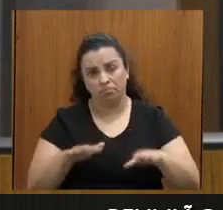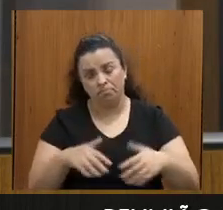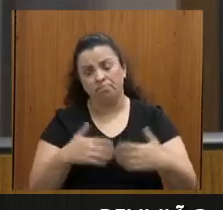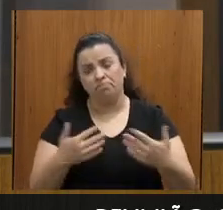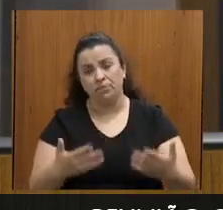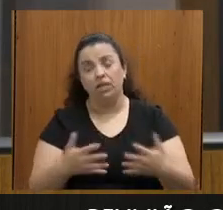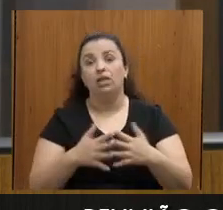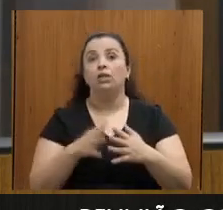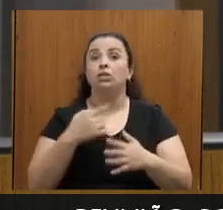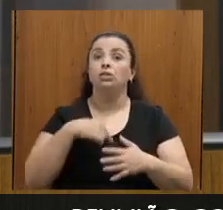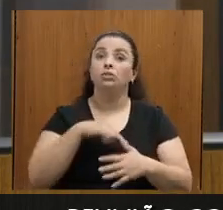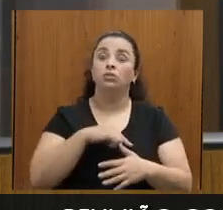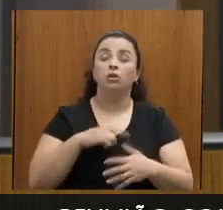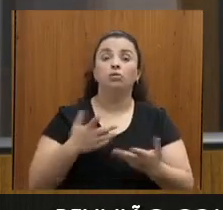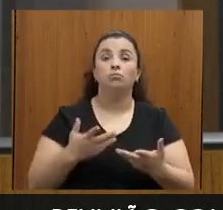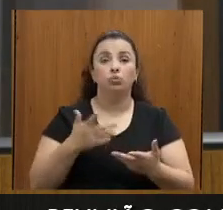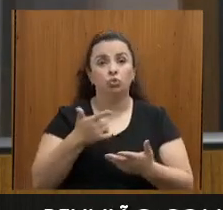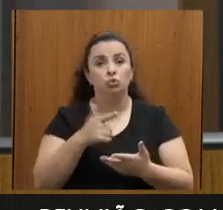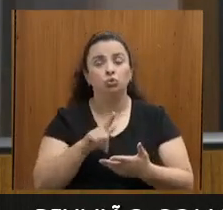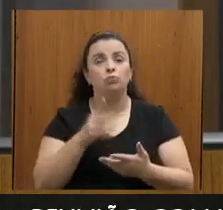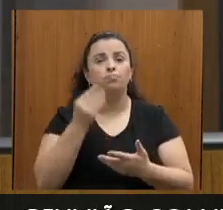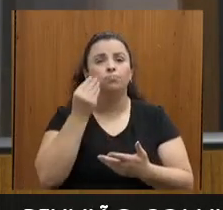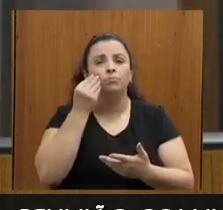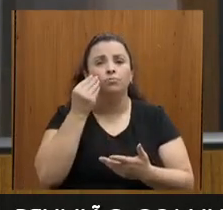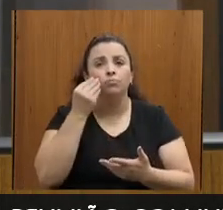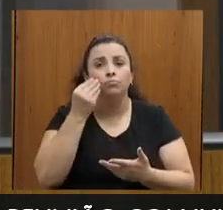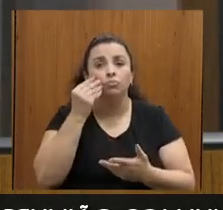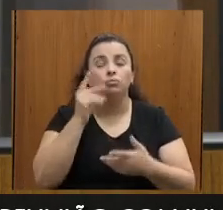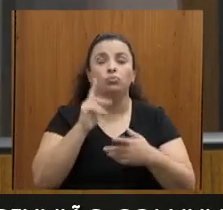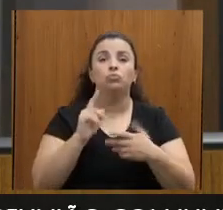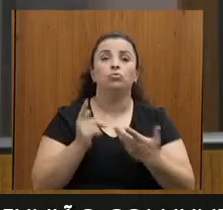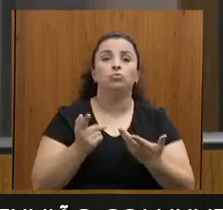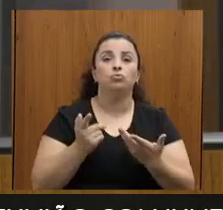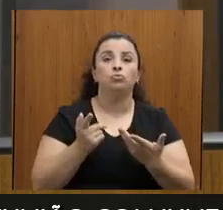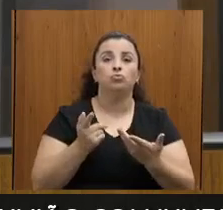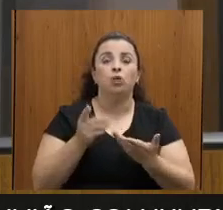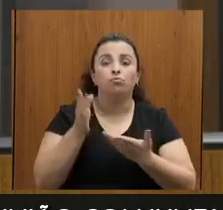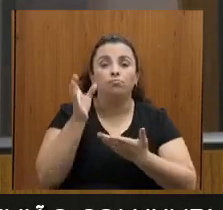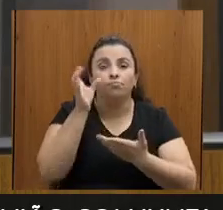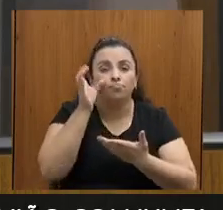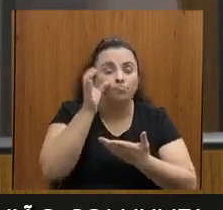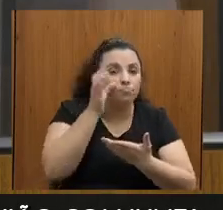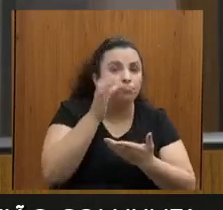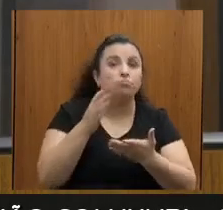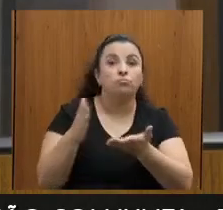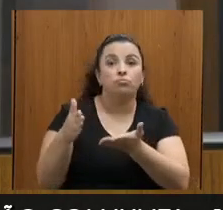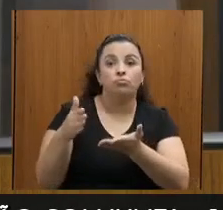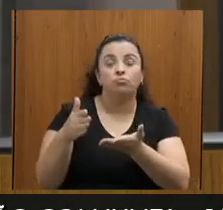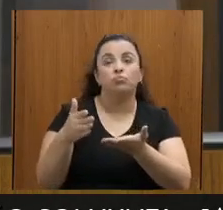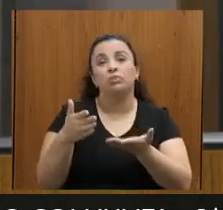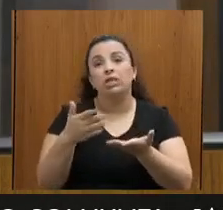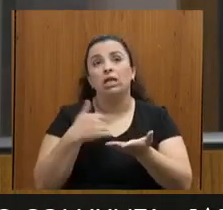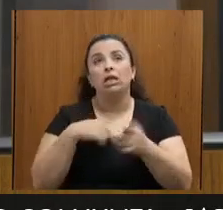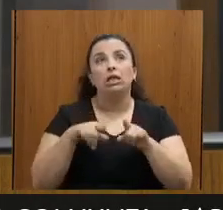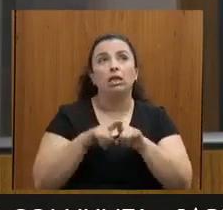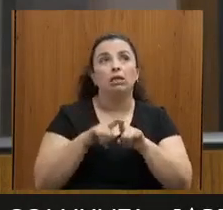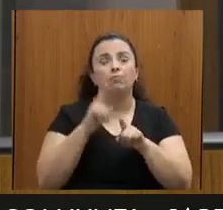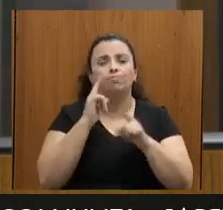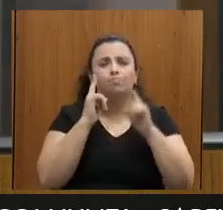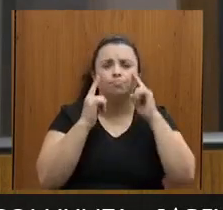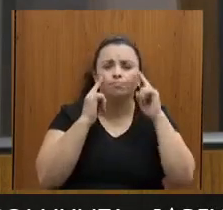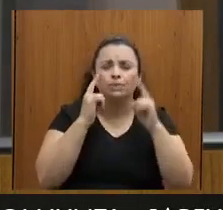procurou, mais uma vez, ouvir e criar formas aqui que pudéssemos